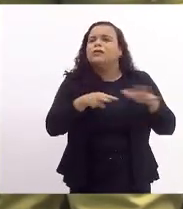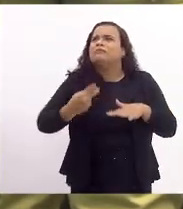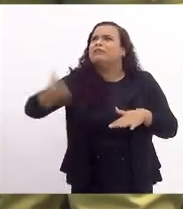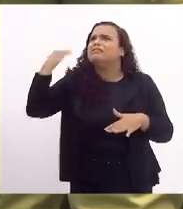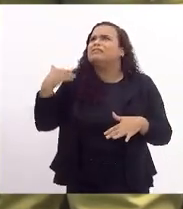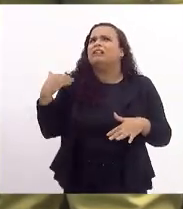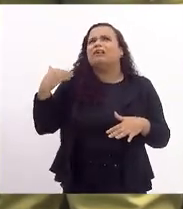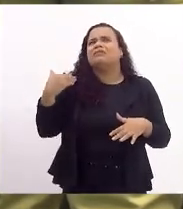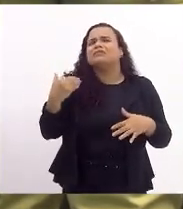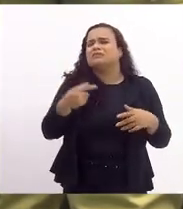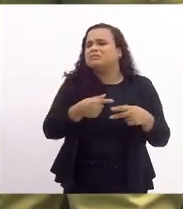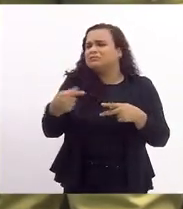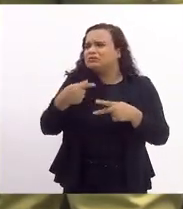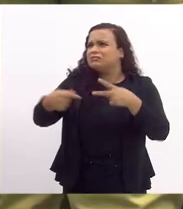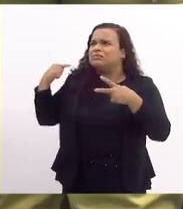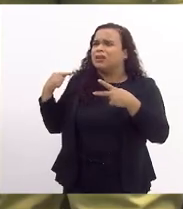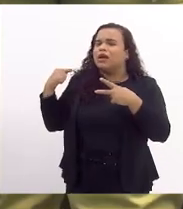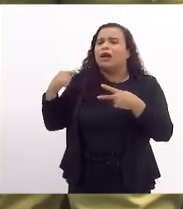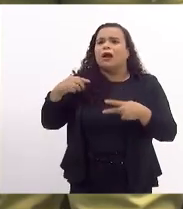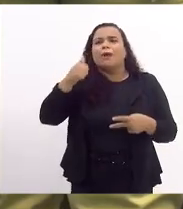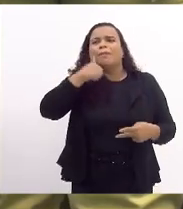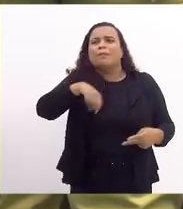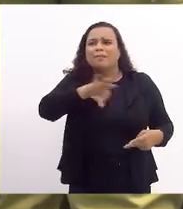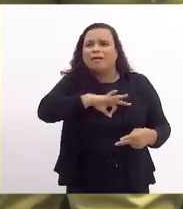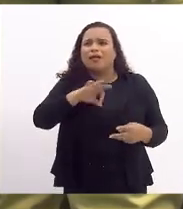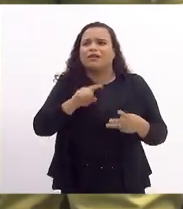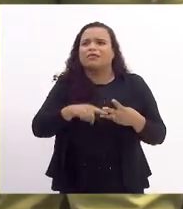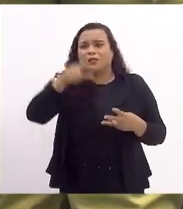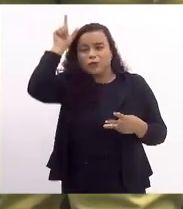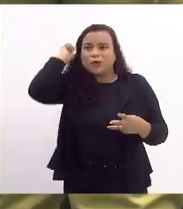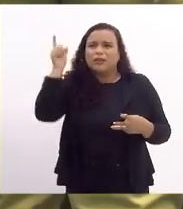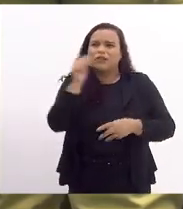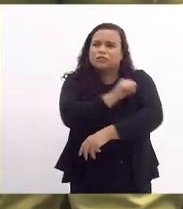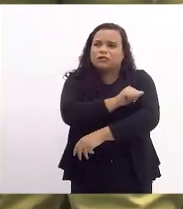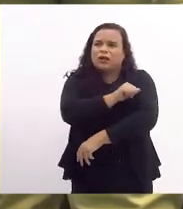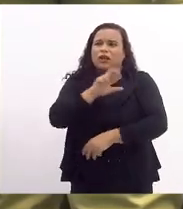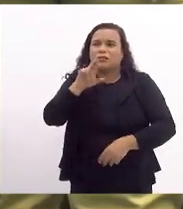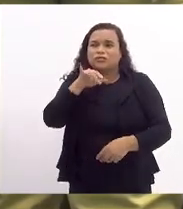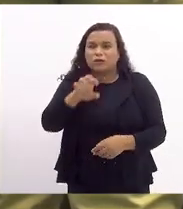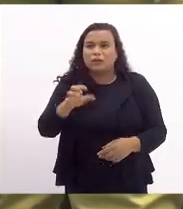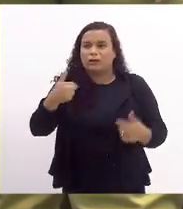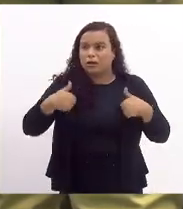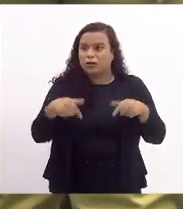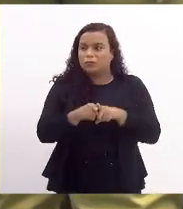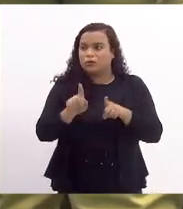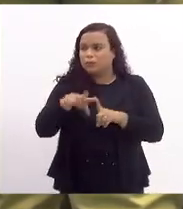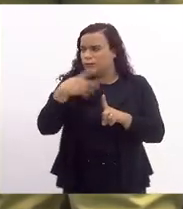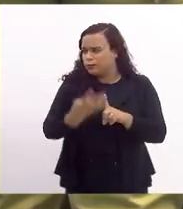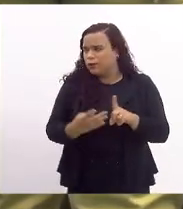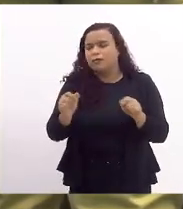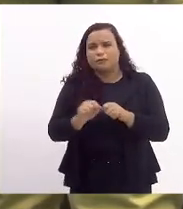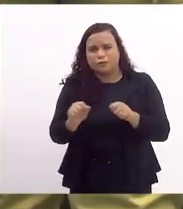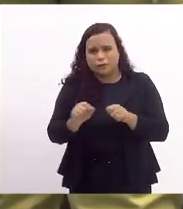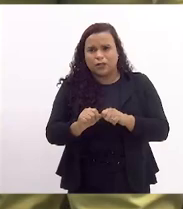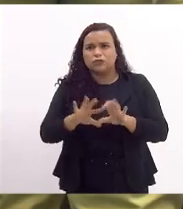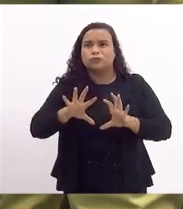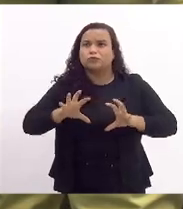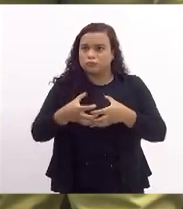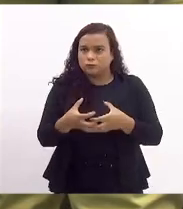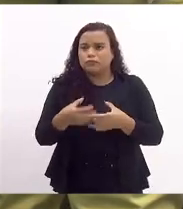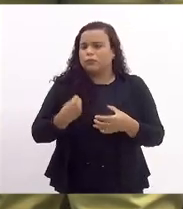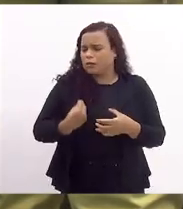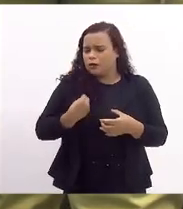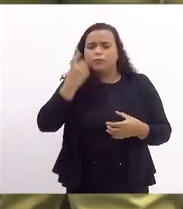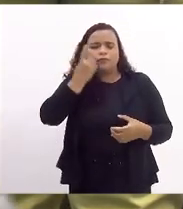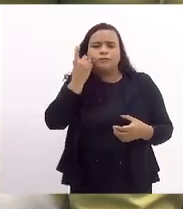Martha Rocha Luiz Paulo enfermeira Rejane eu fizemos uma homenagem ao coletivo PCs já com a presença do deputado Paulo